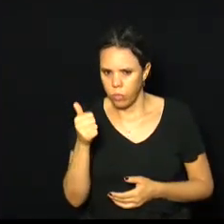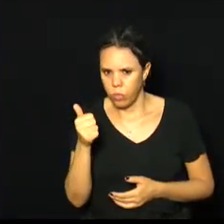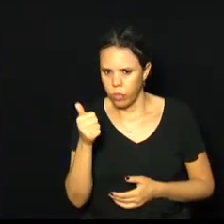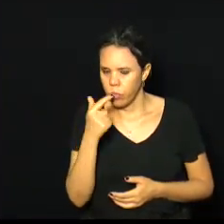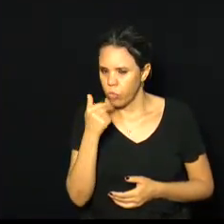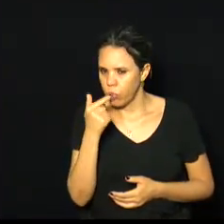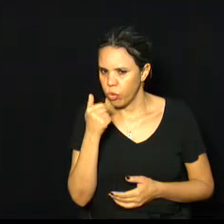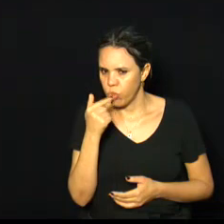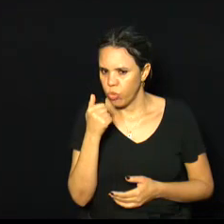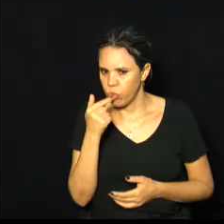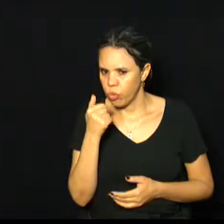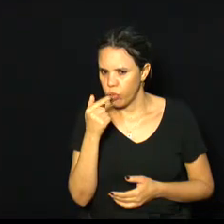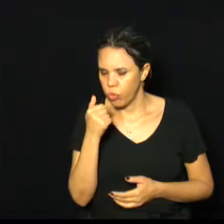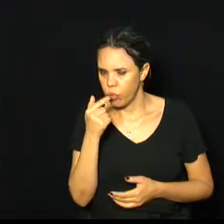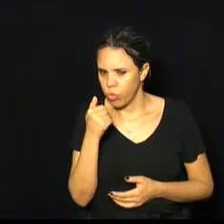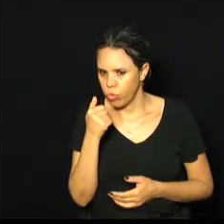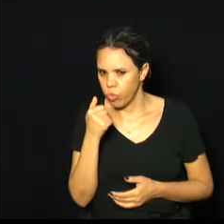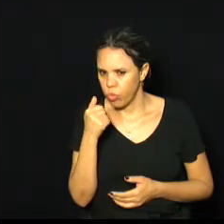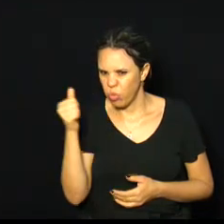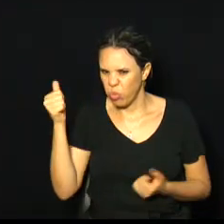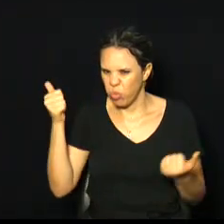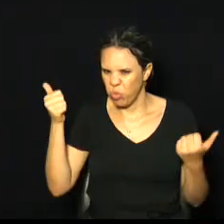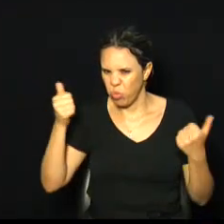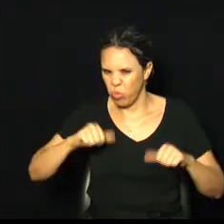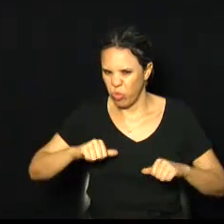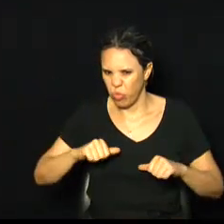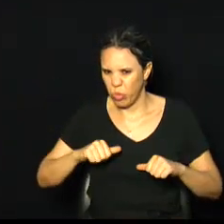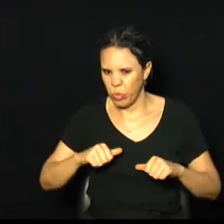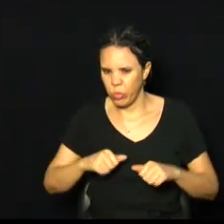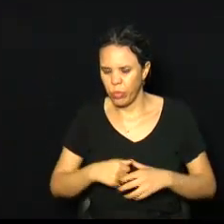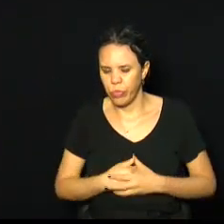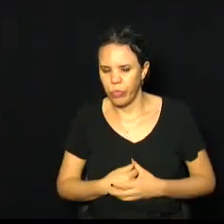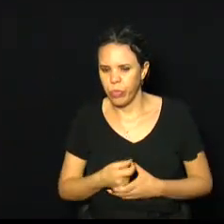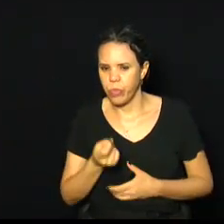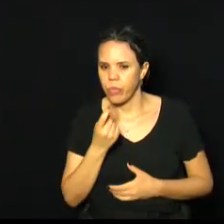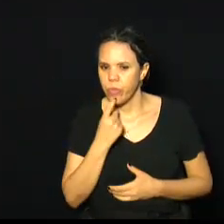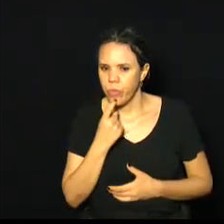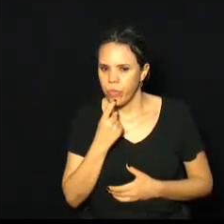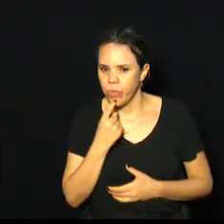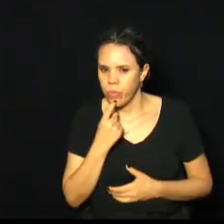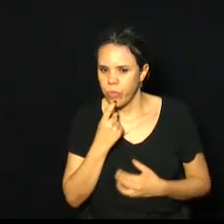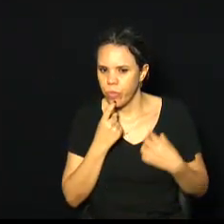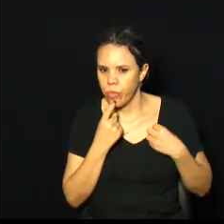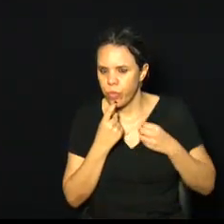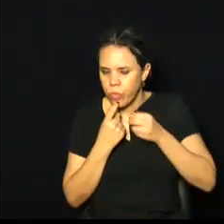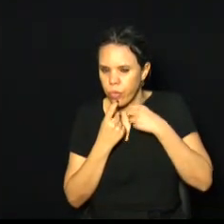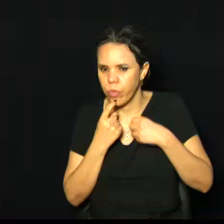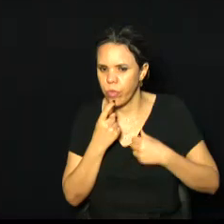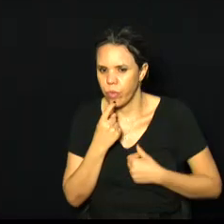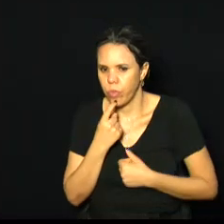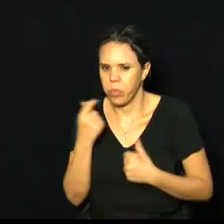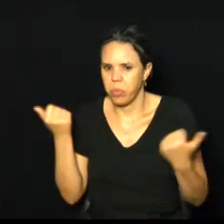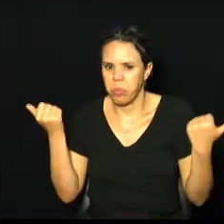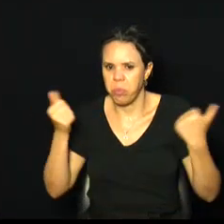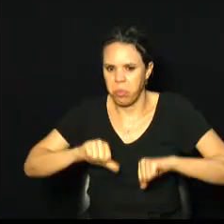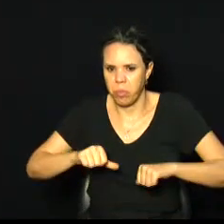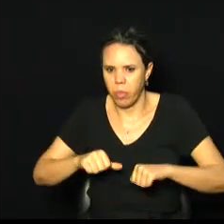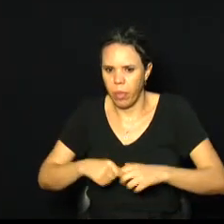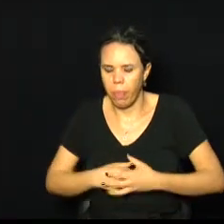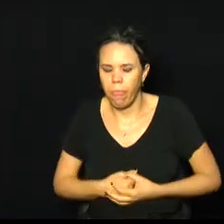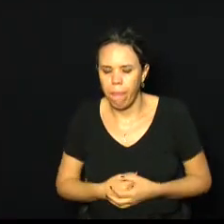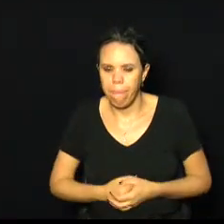em vermelho é uma condição pior. Né? Campinas está na condição pior.